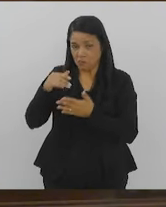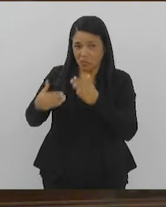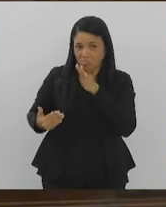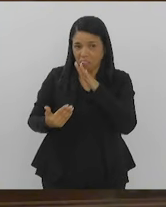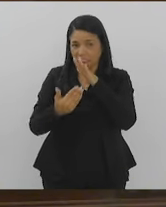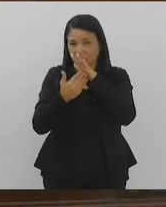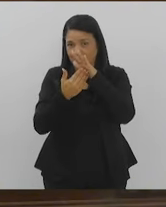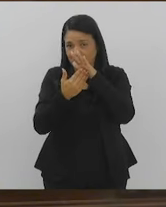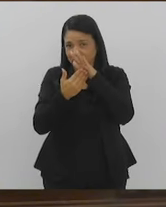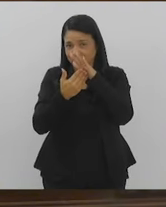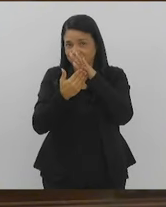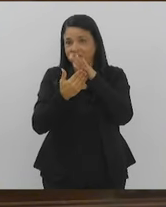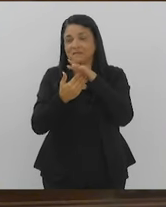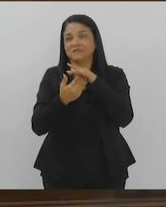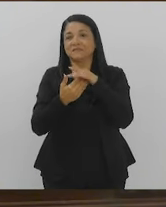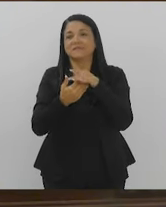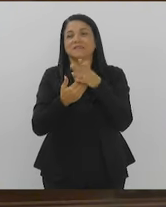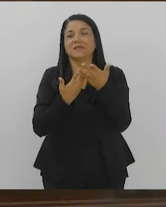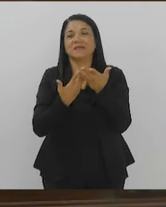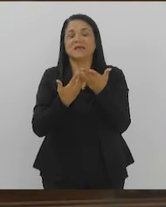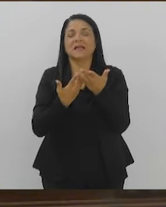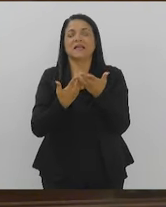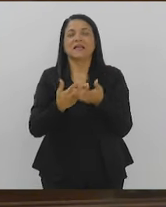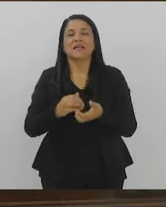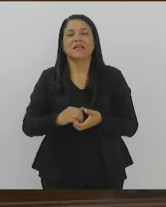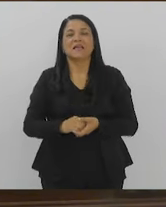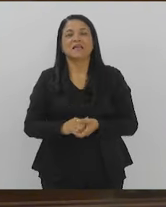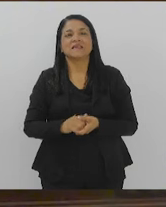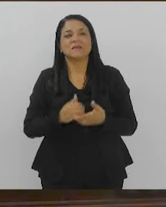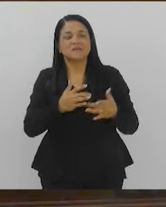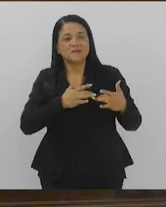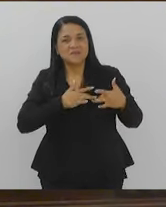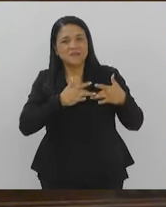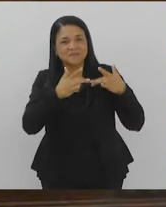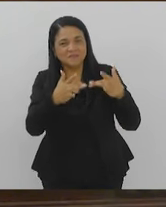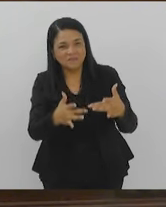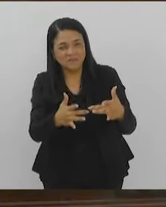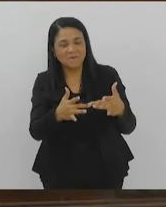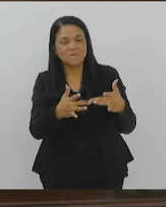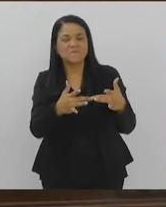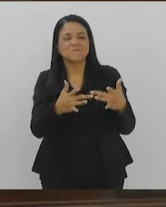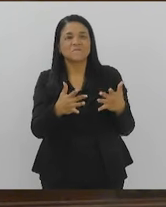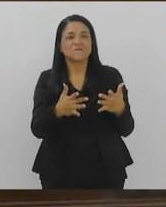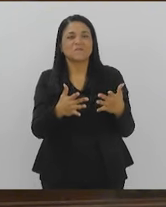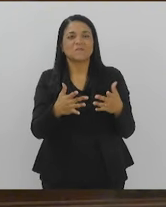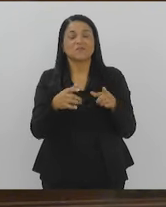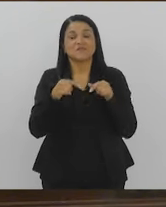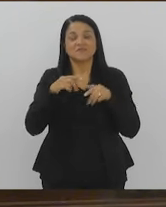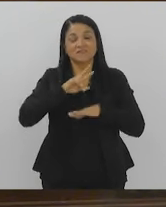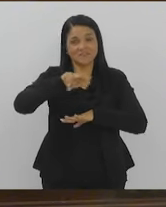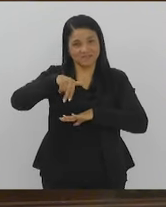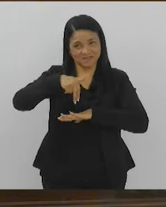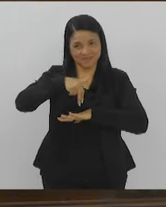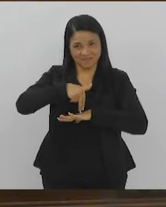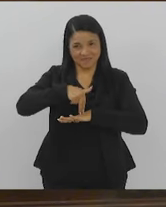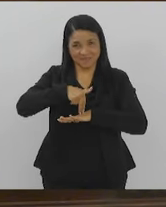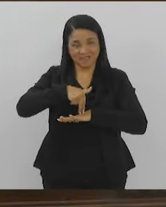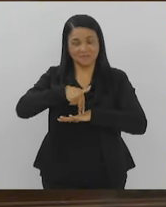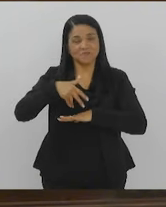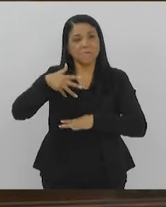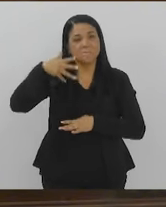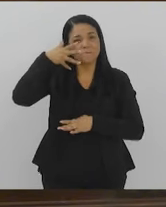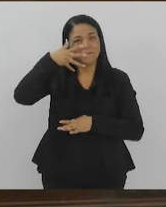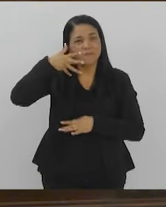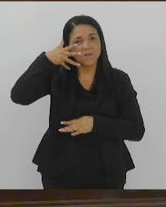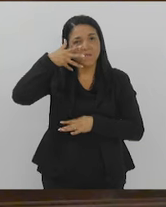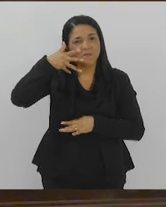porém quero expressar a minha gratidão por estar aqui falando aqui